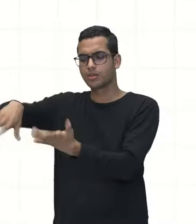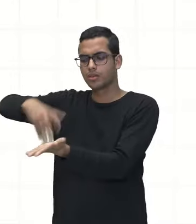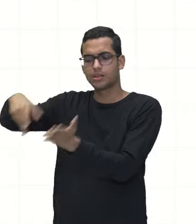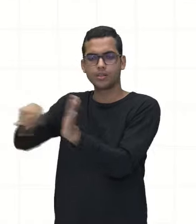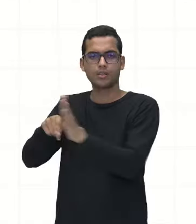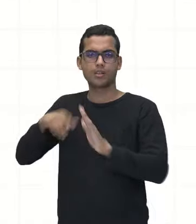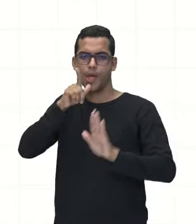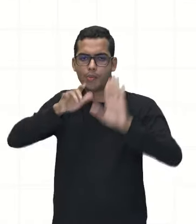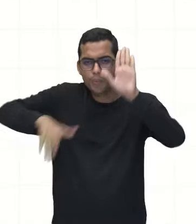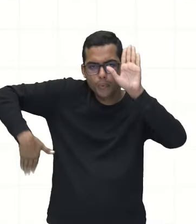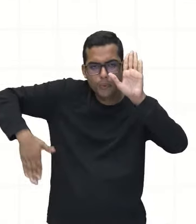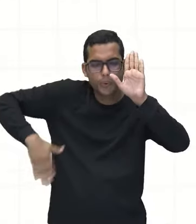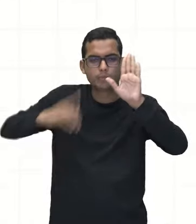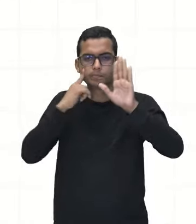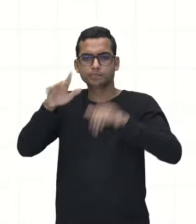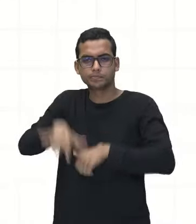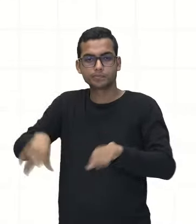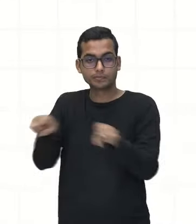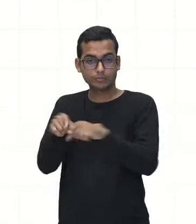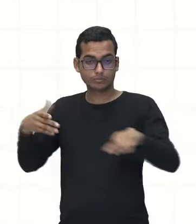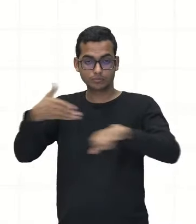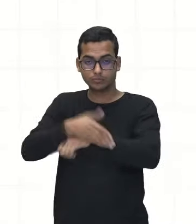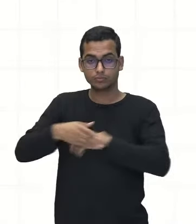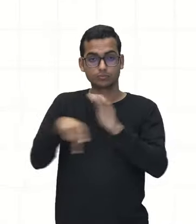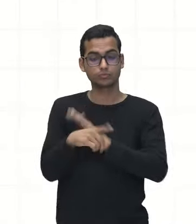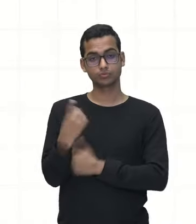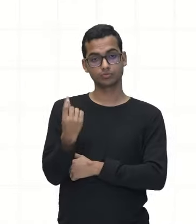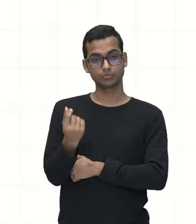entrada custa R$35.